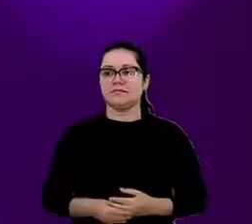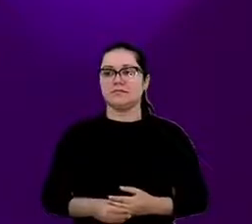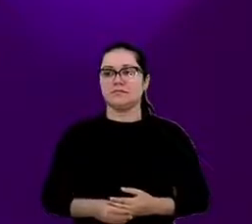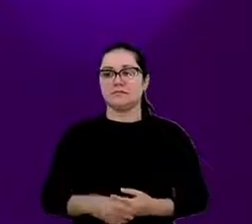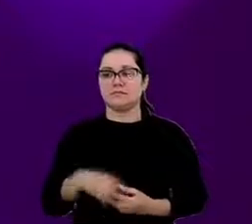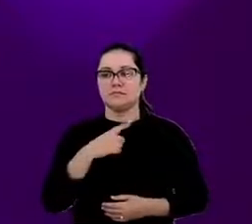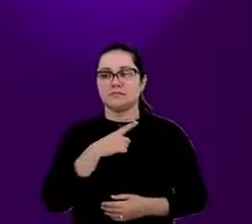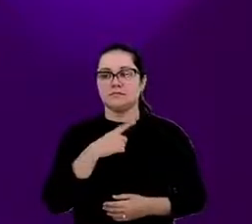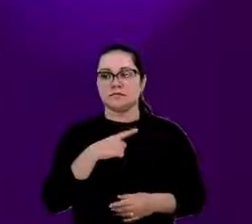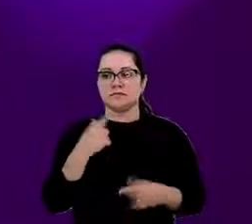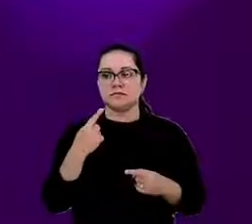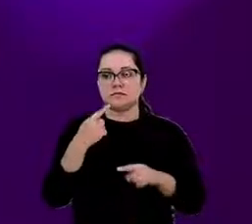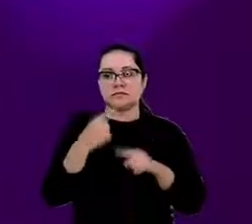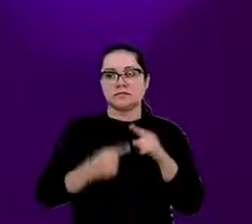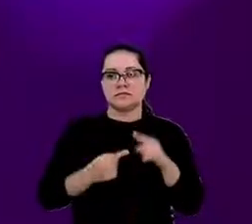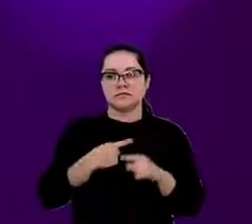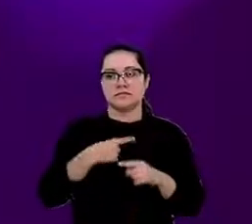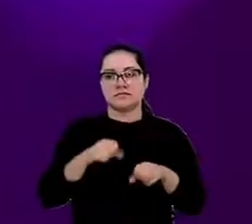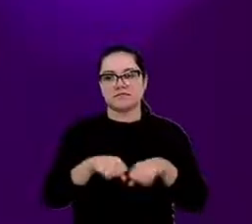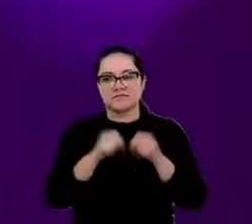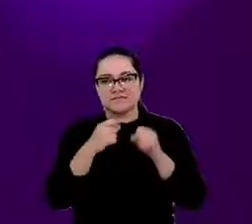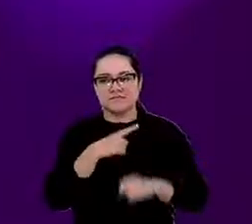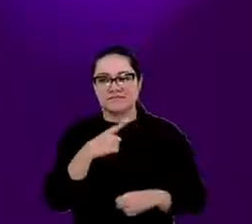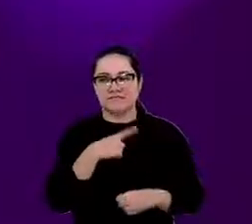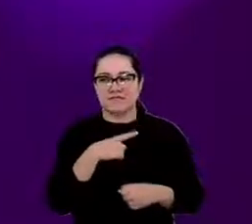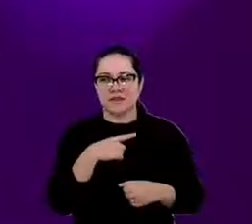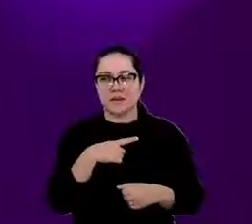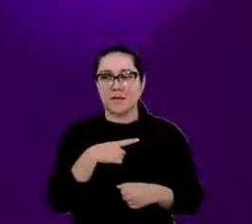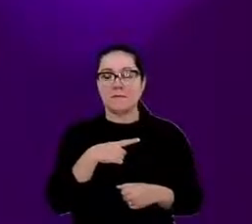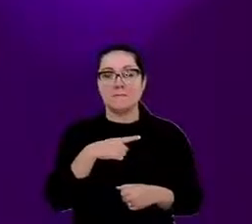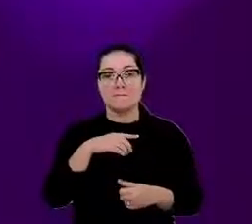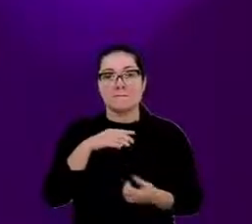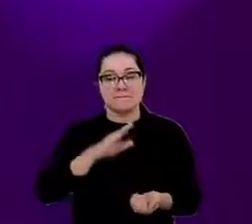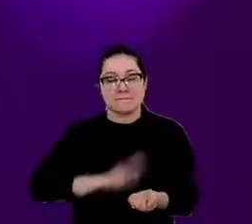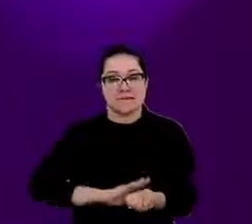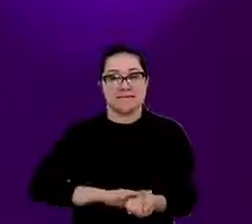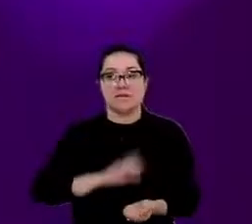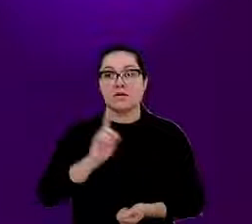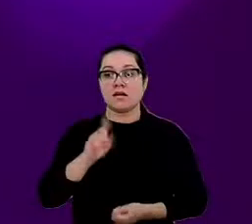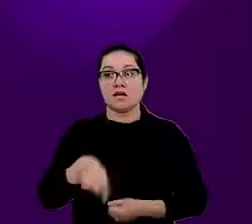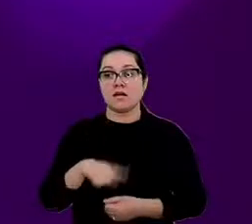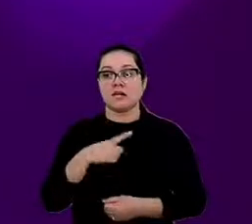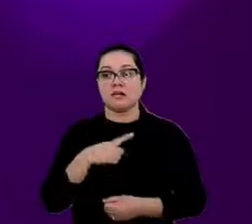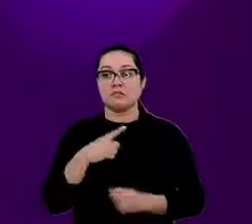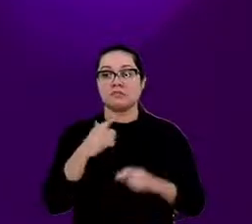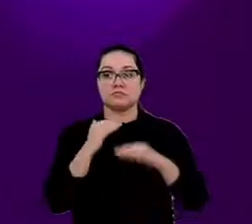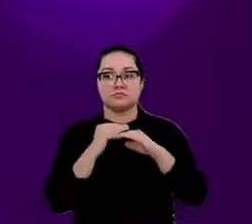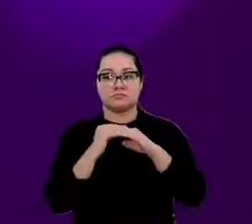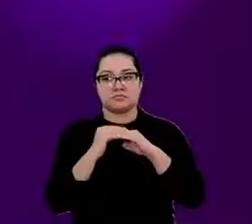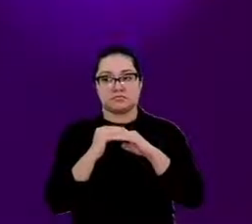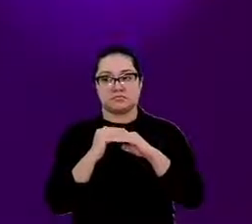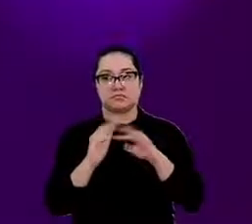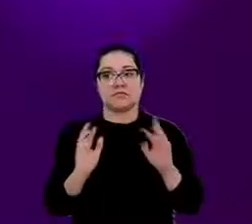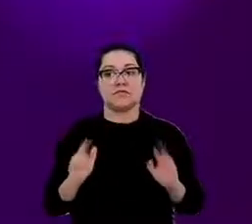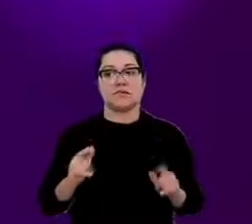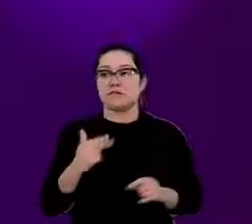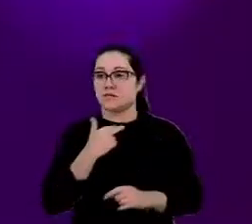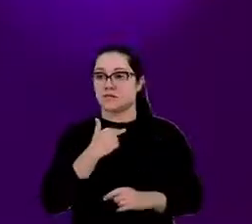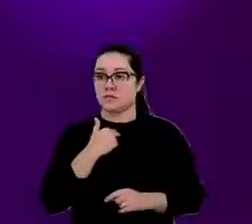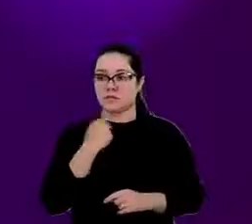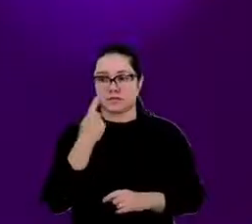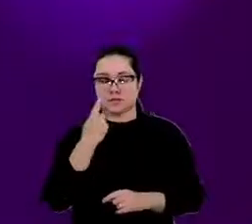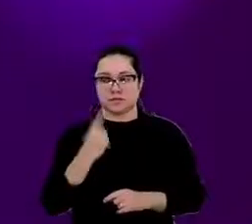de 50%, a pressão proximal e distal da coronária tem que ser a mesma, não deve haver diferença entre a medida de pressão